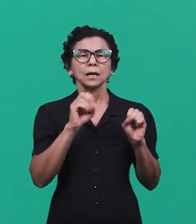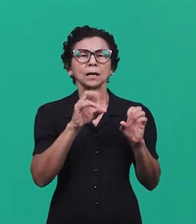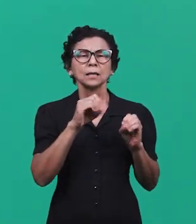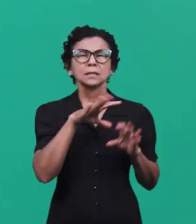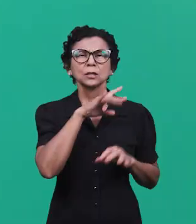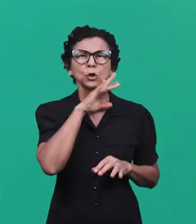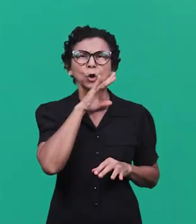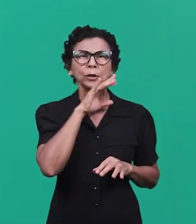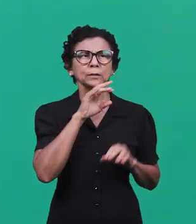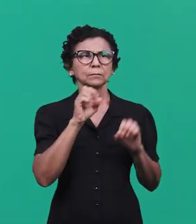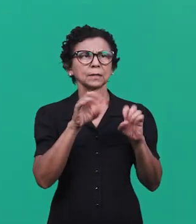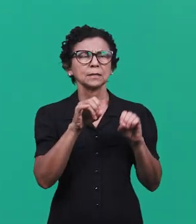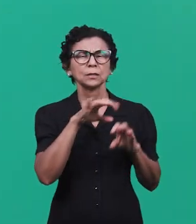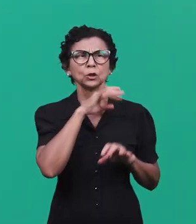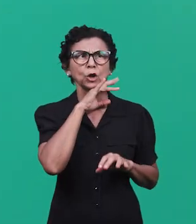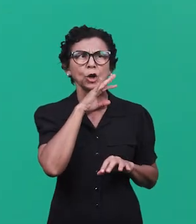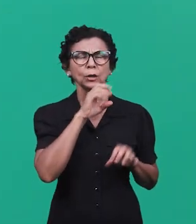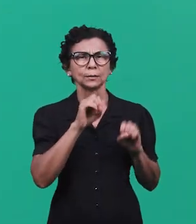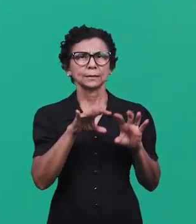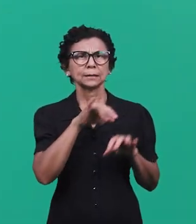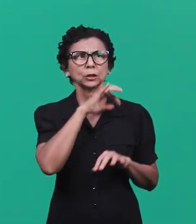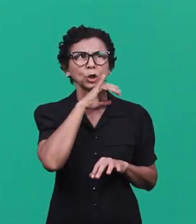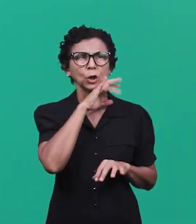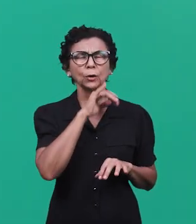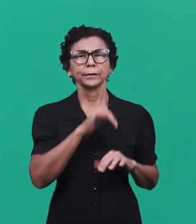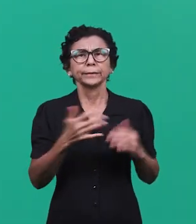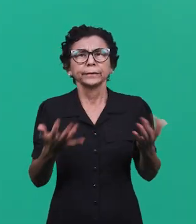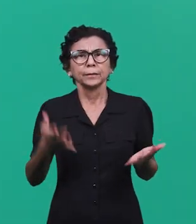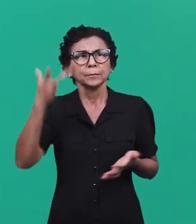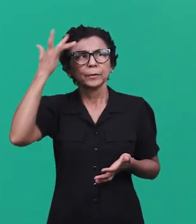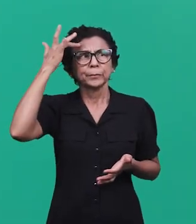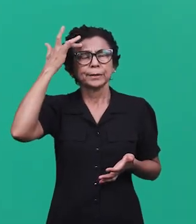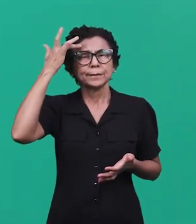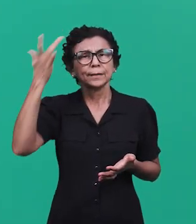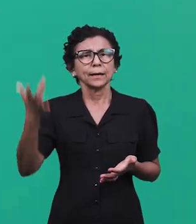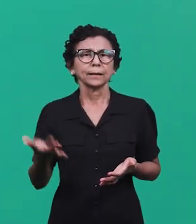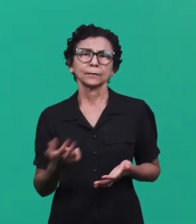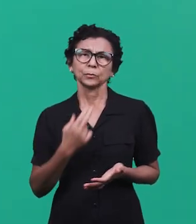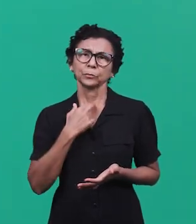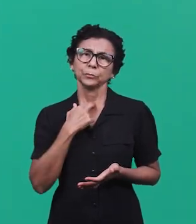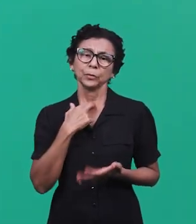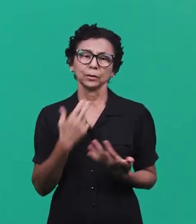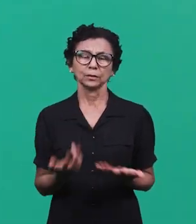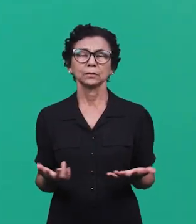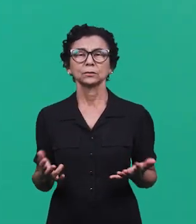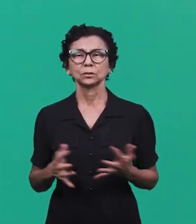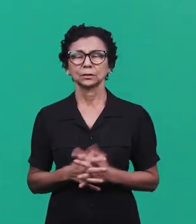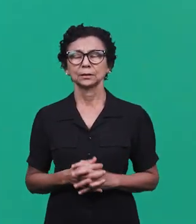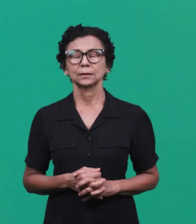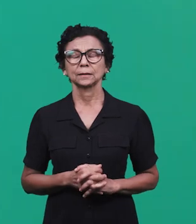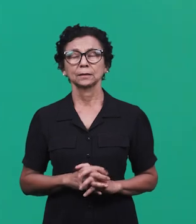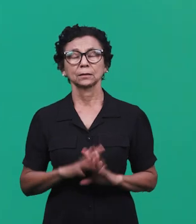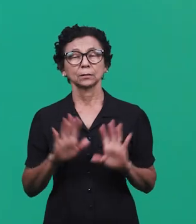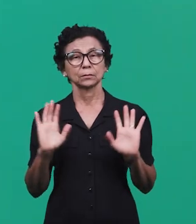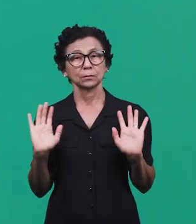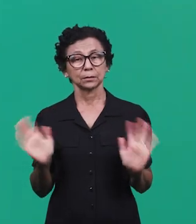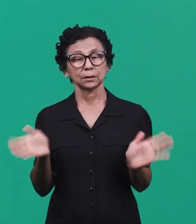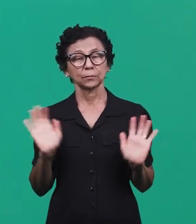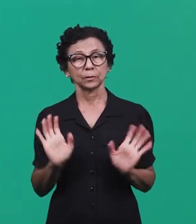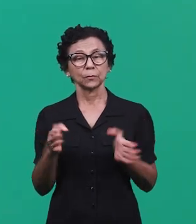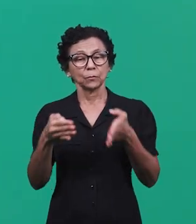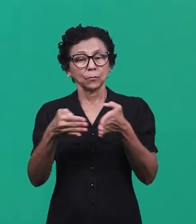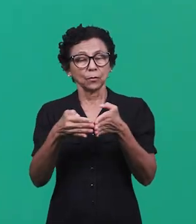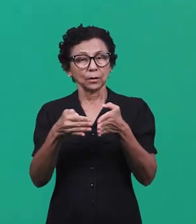né, ele tiver essa questão dessa ecolalia, mas que seja aí, nós vamos